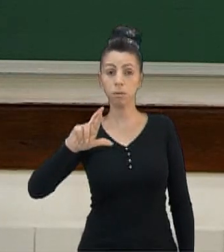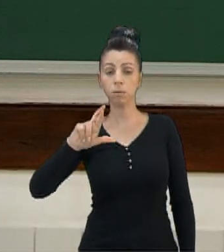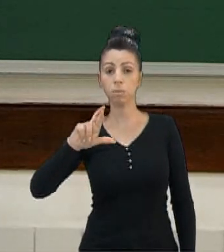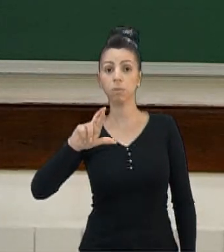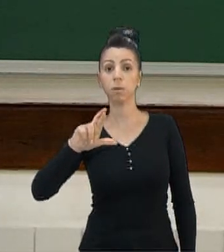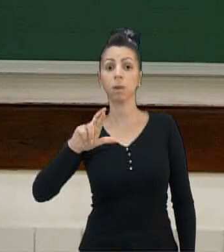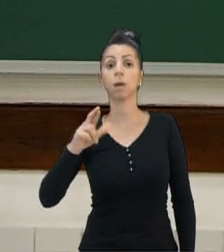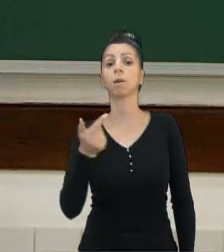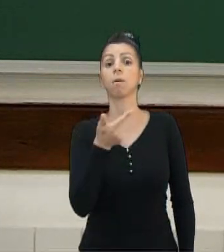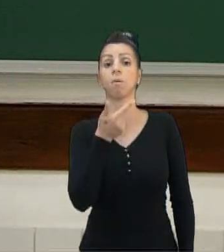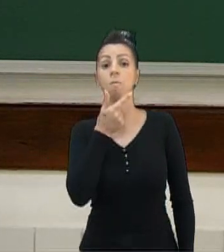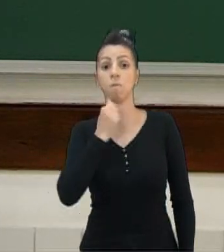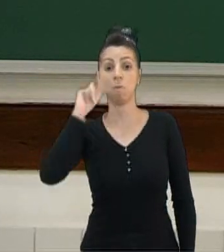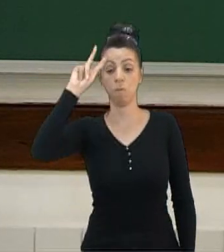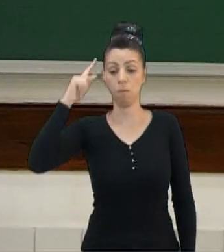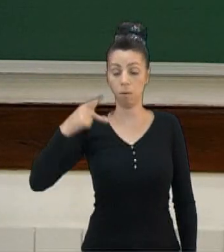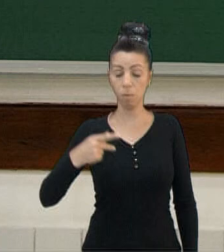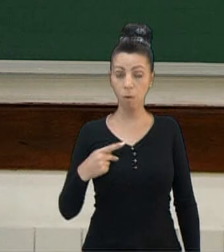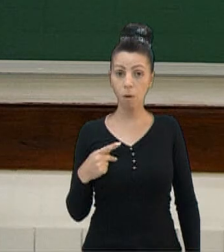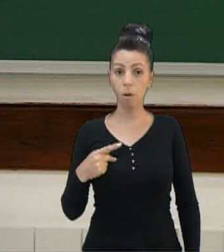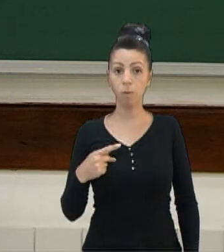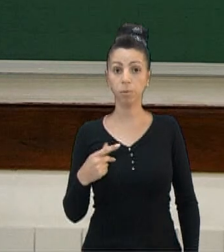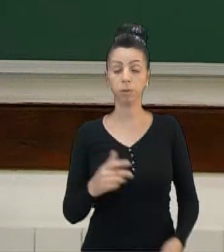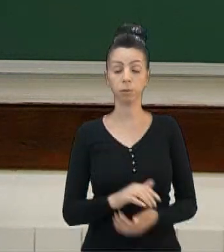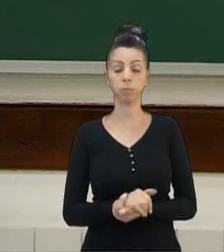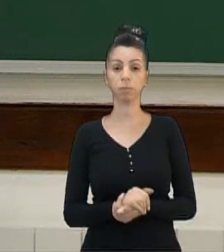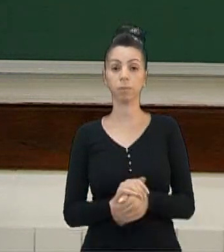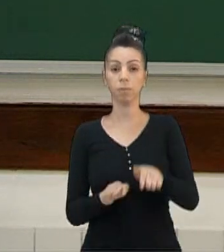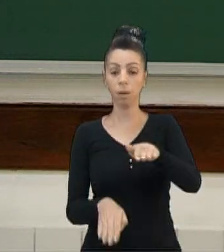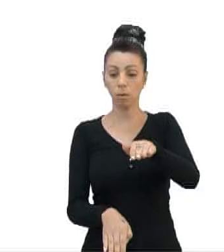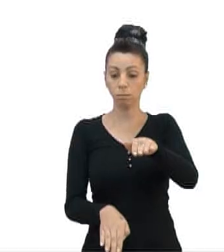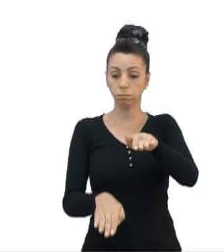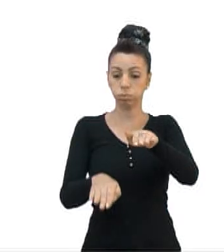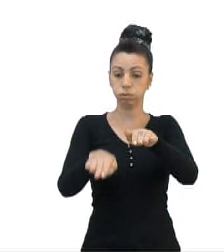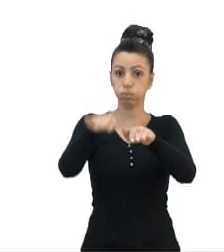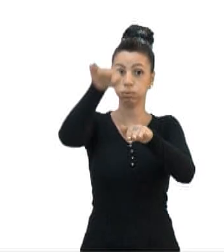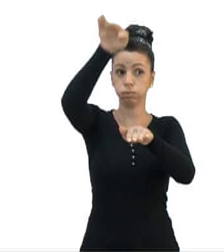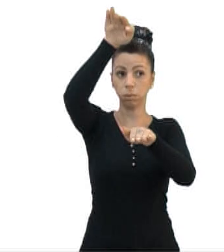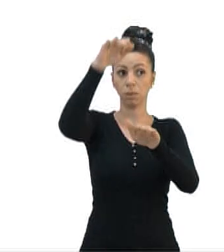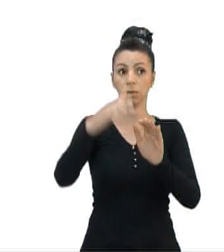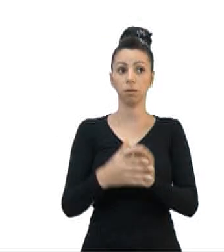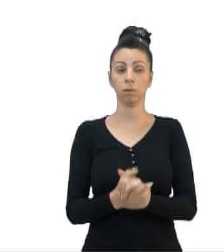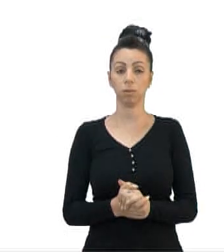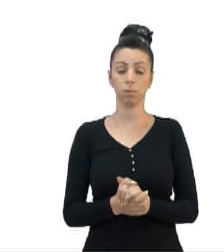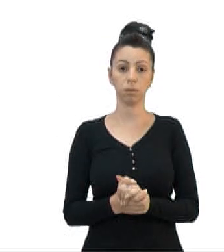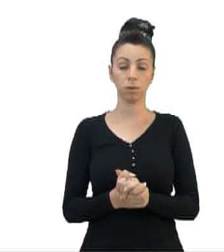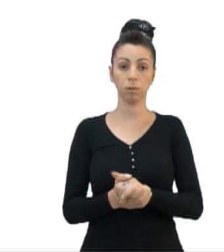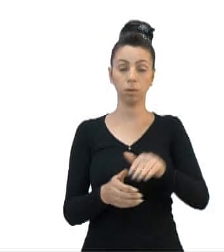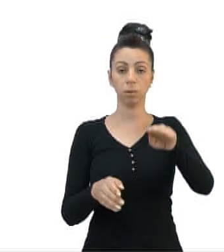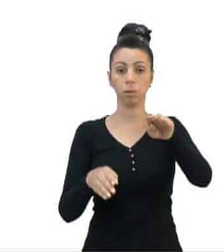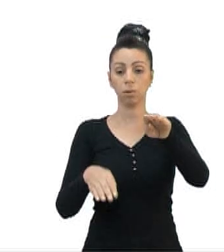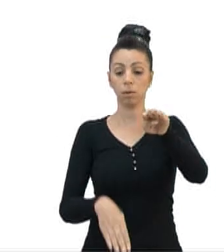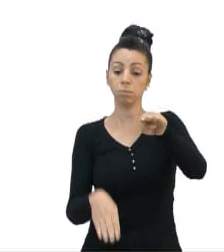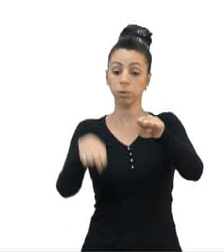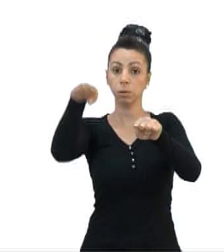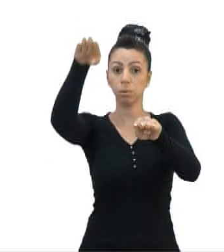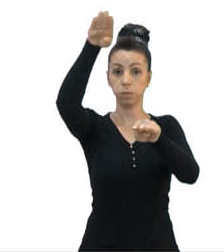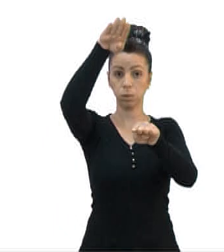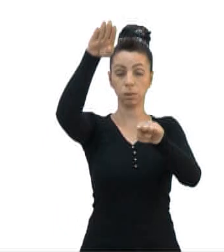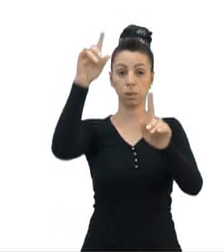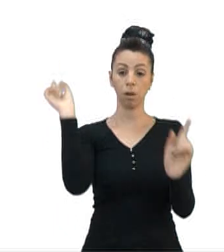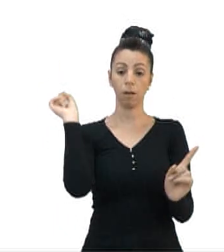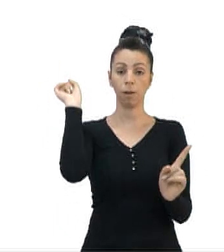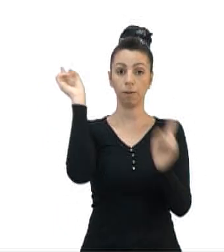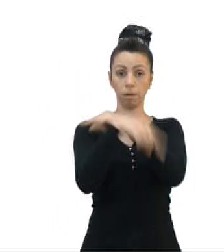gente observar. Como que acontece isso, professora? Vamos olhar ali, ó. Eu coloquei assim, ó. Há uma hierarquia inversa, eu chamei de